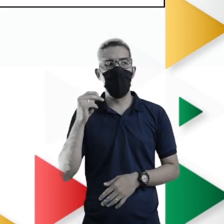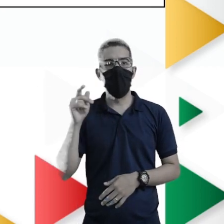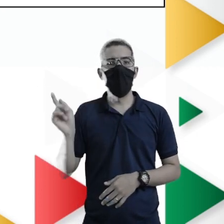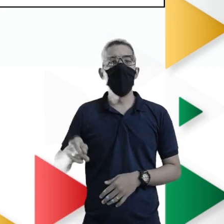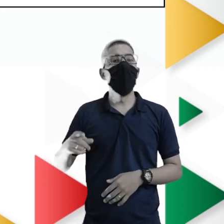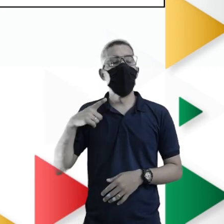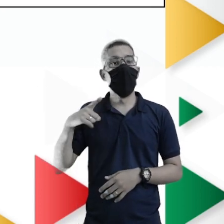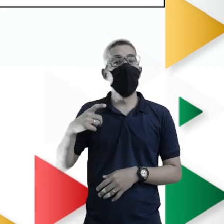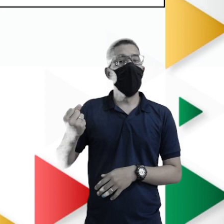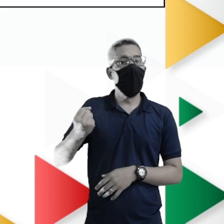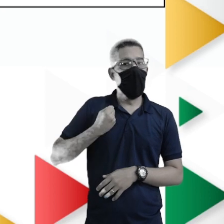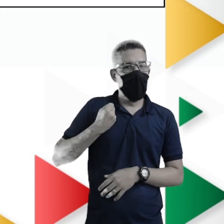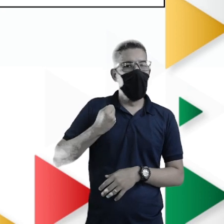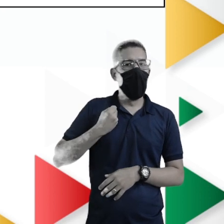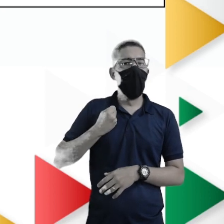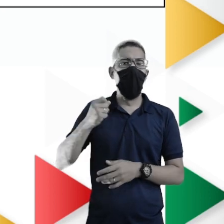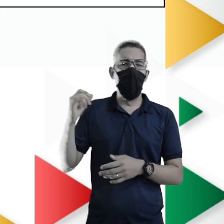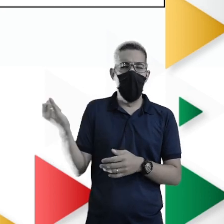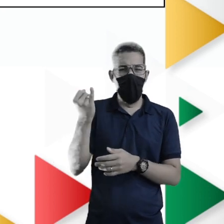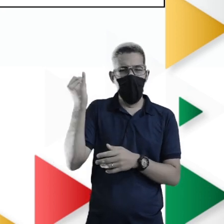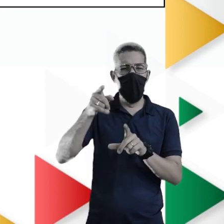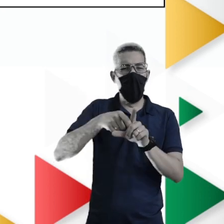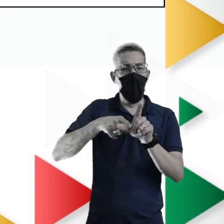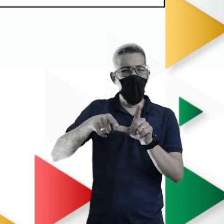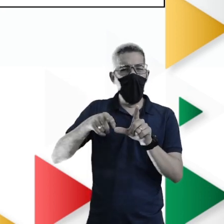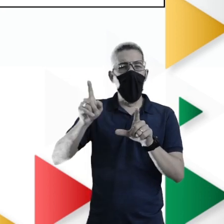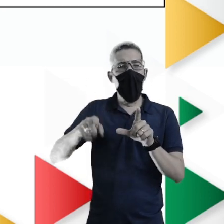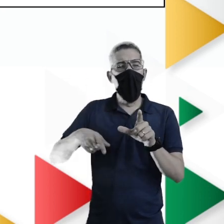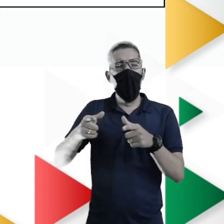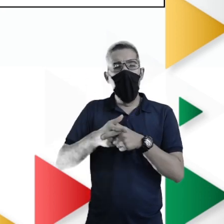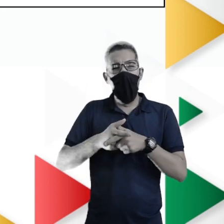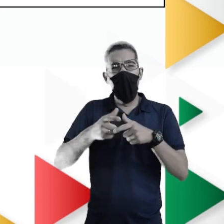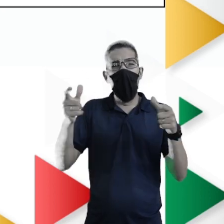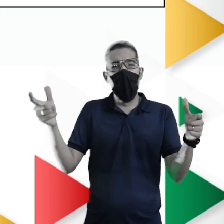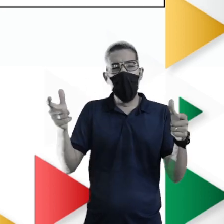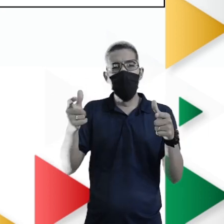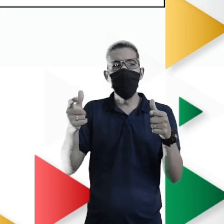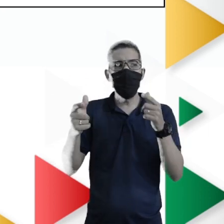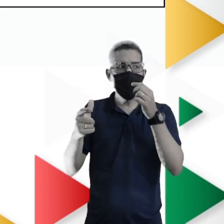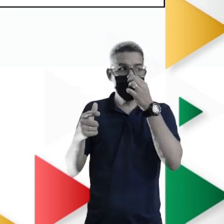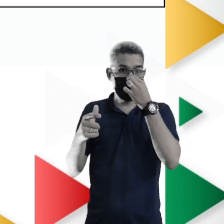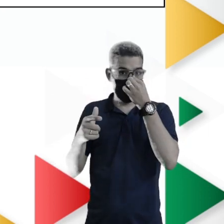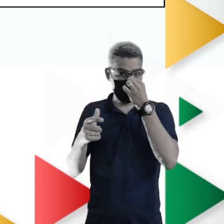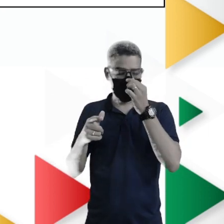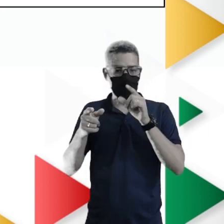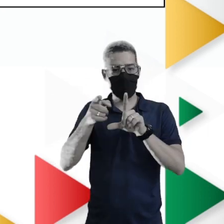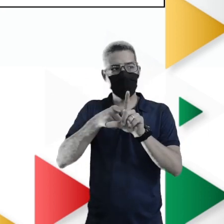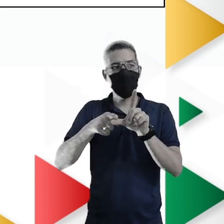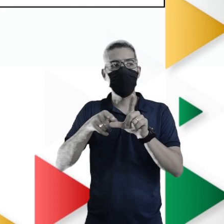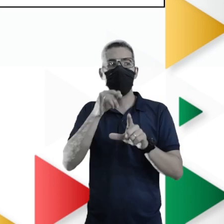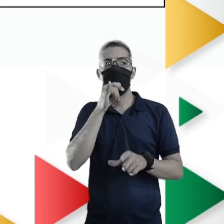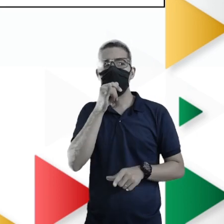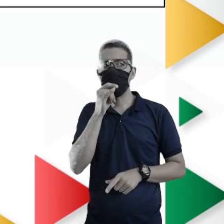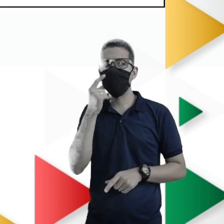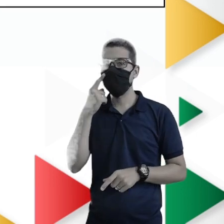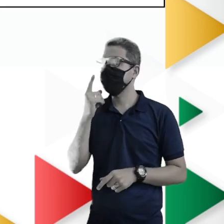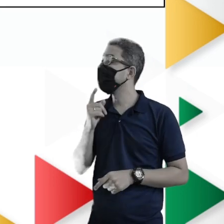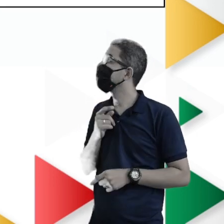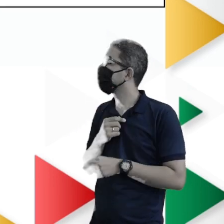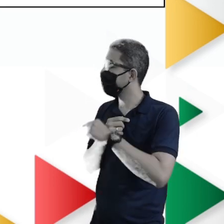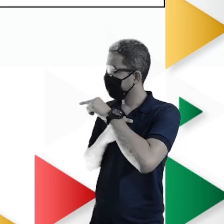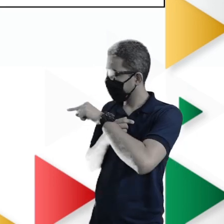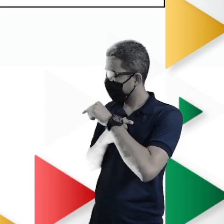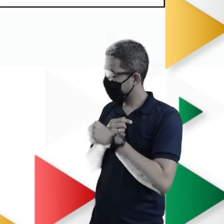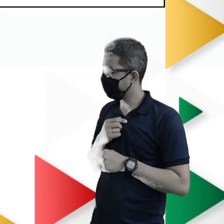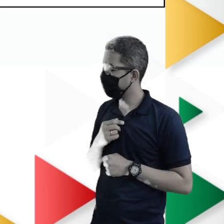relevante em um ângulo, é o que poderíamos chamar de abertura do ângulo. Então, por exemplo, nessa imagem aí a gente tem um comparativo do